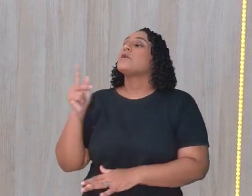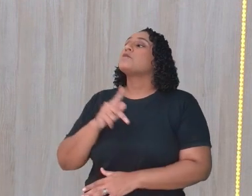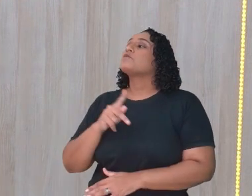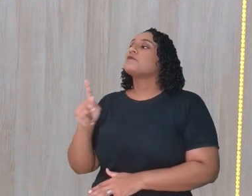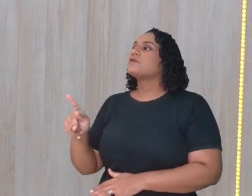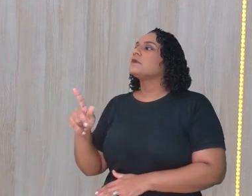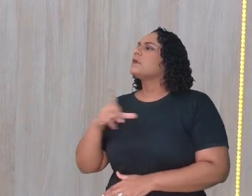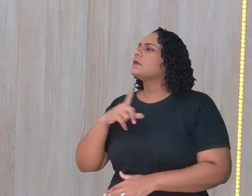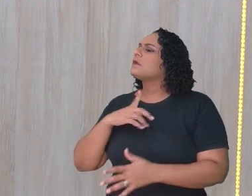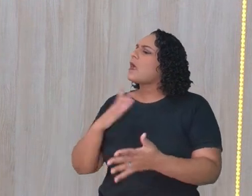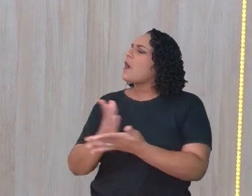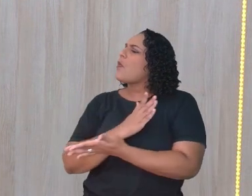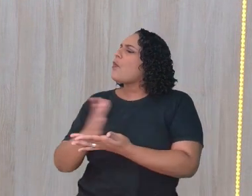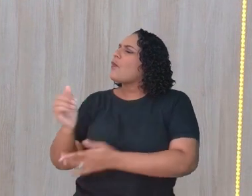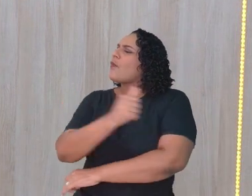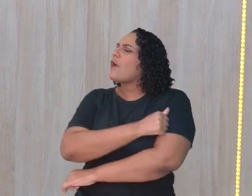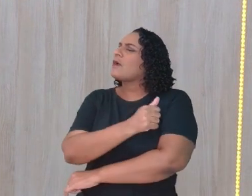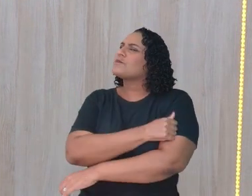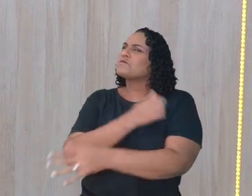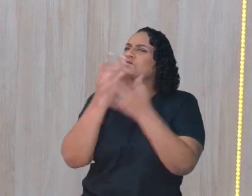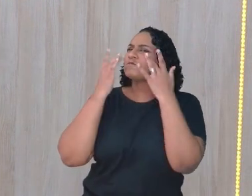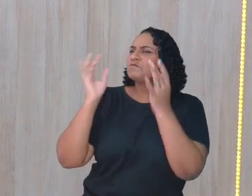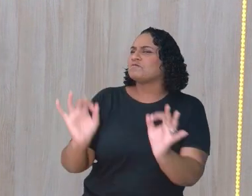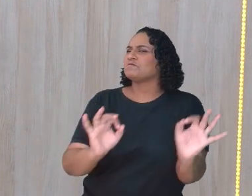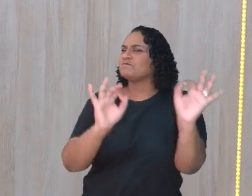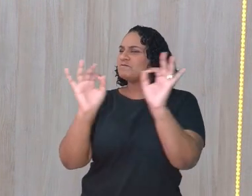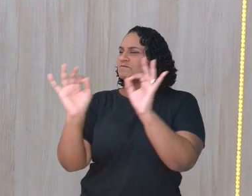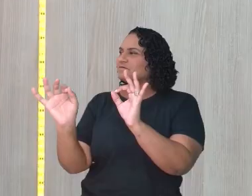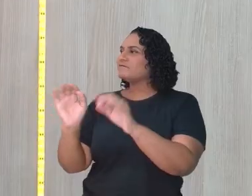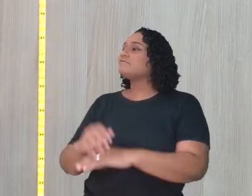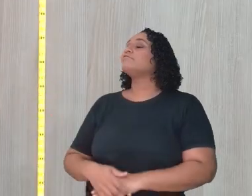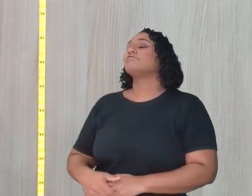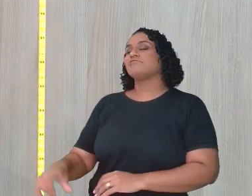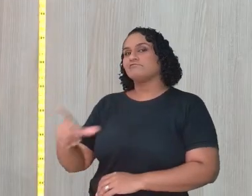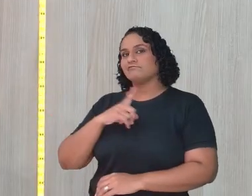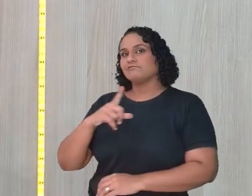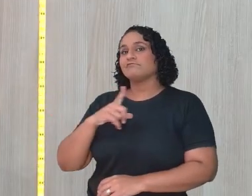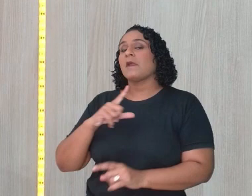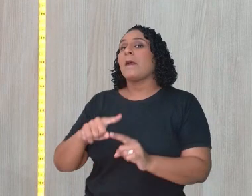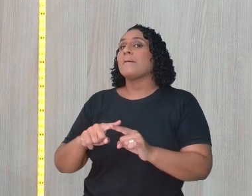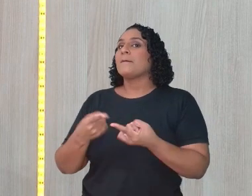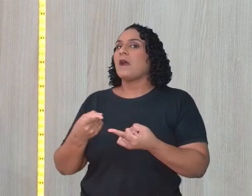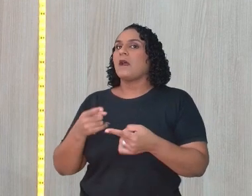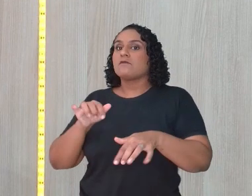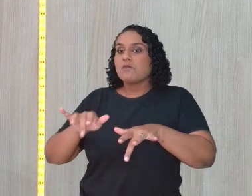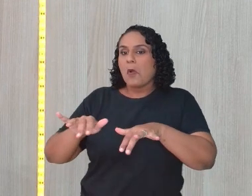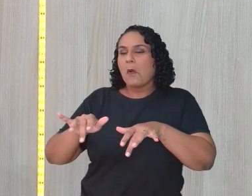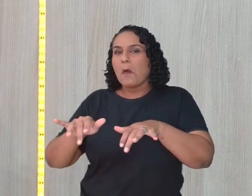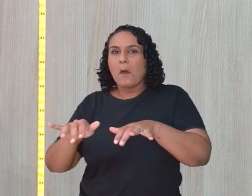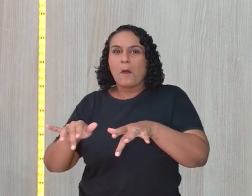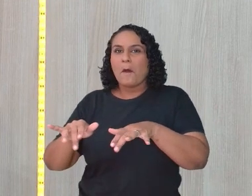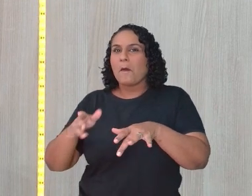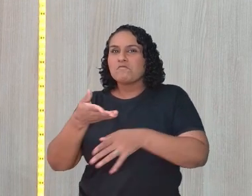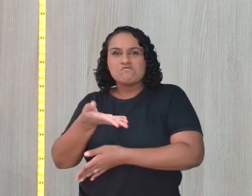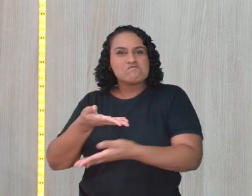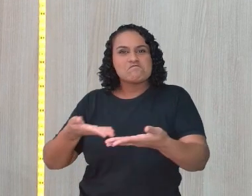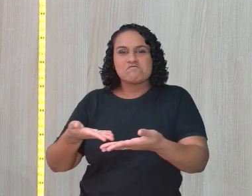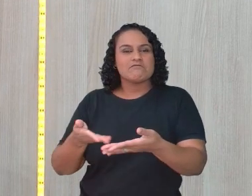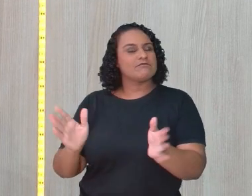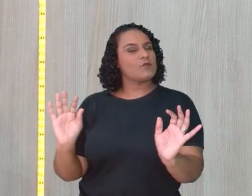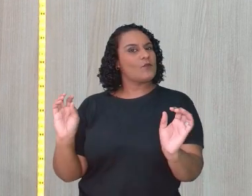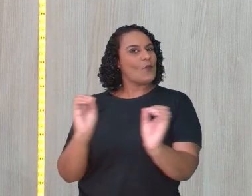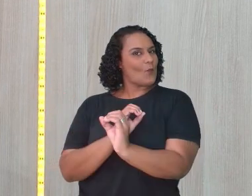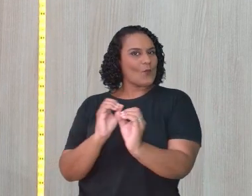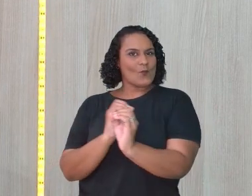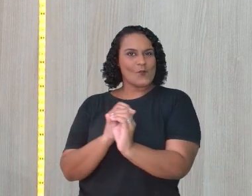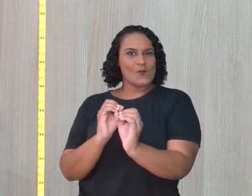temos alguns alunos aí nos assistindo, professora? Temos sim, Cláudia, mas ainda não estão aqui